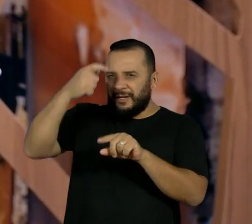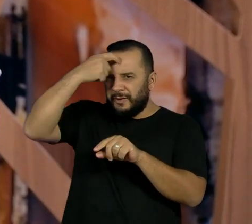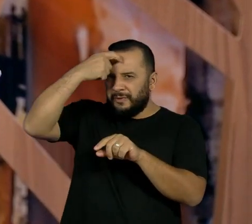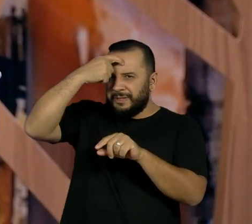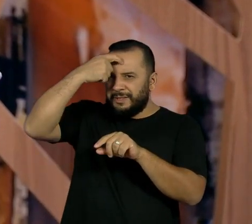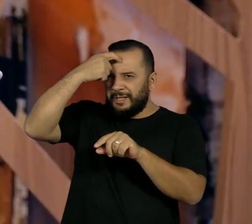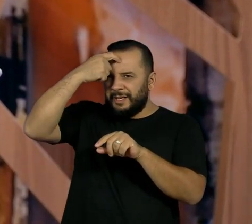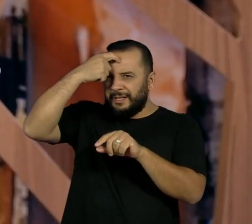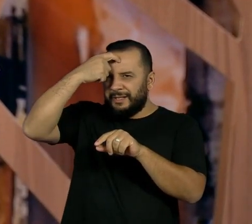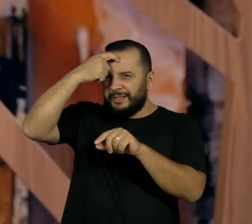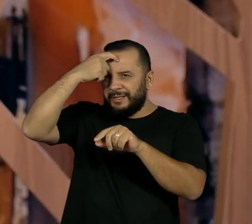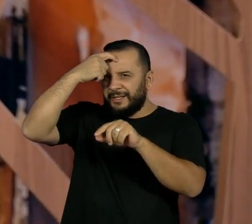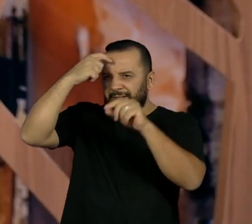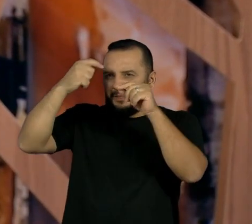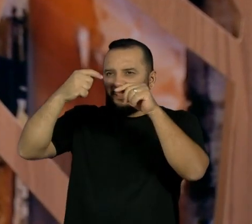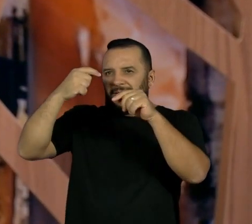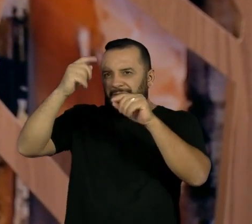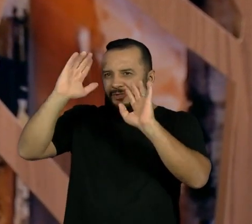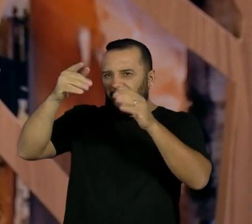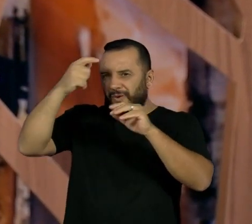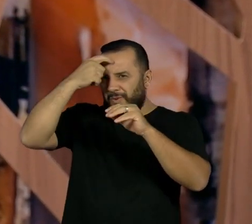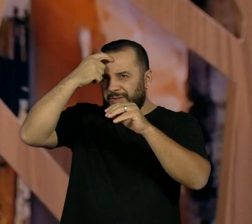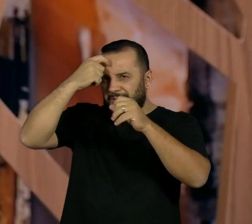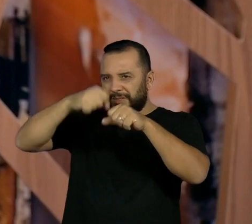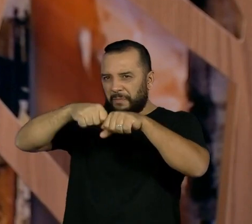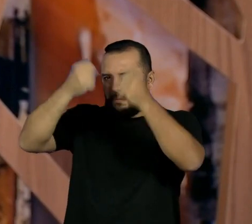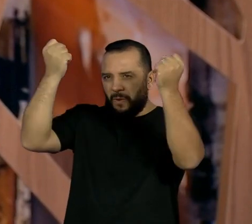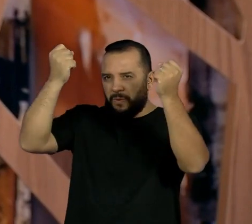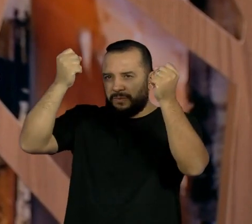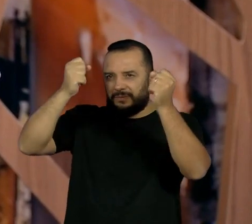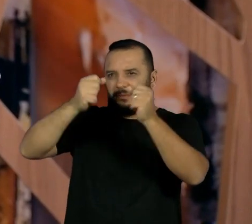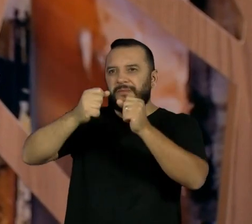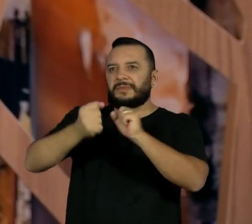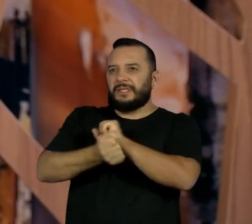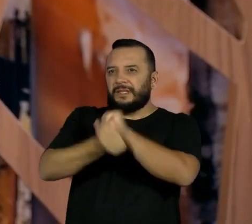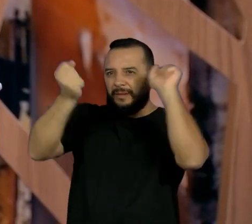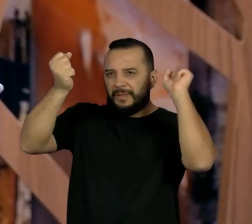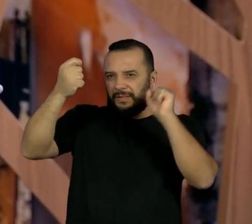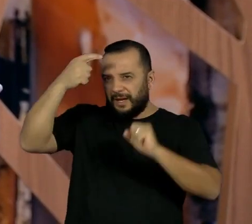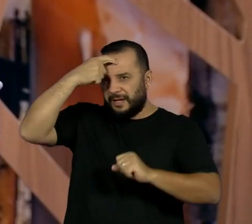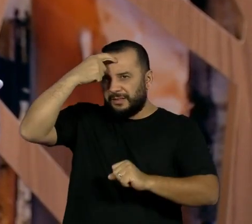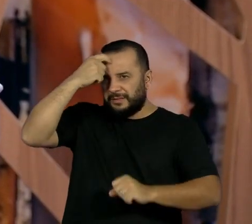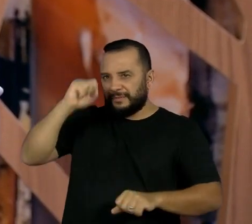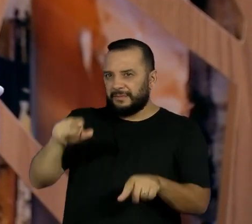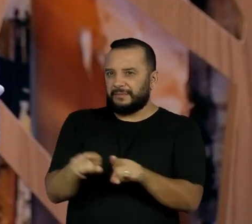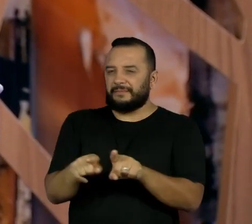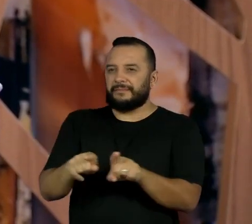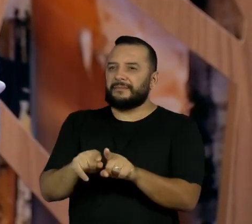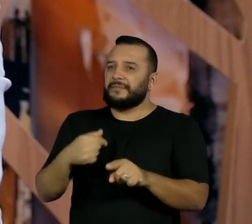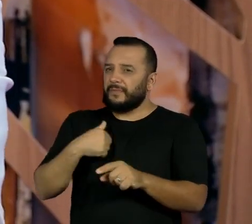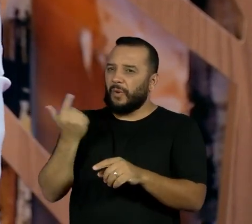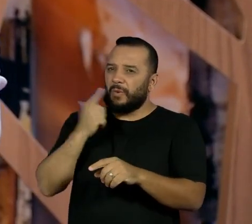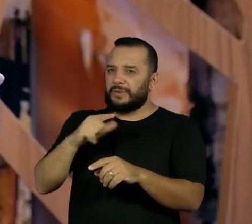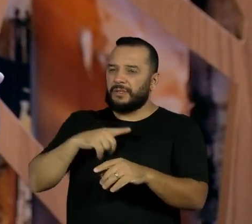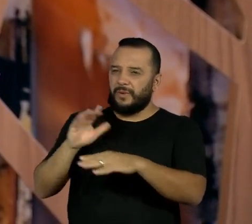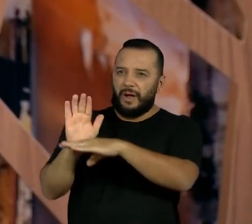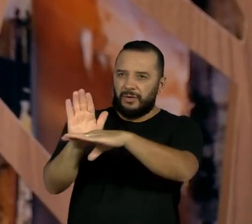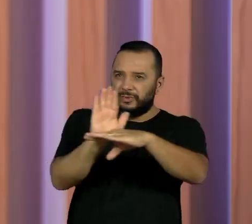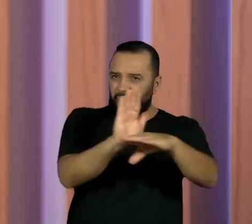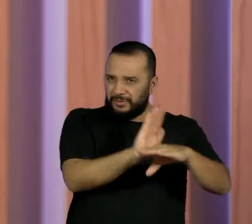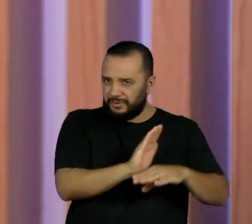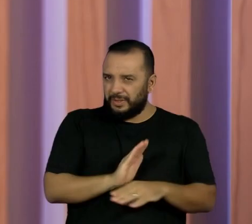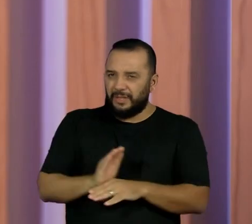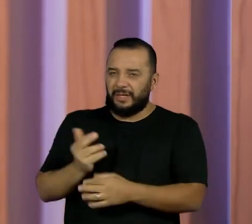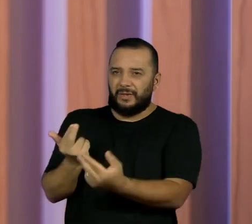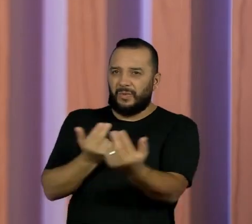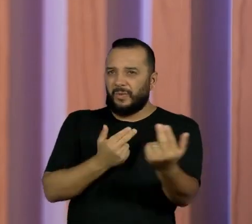né? Porque eu me coloco como este exemplo, né? Eu só consigo ajudar os meus iguais a partir do momento que o Frei Davi